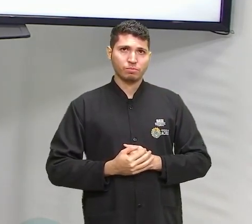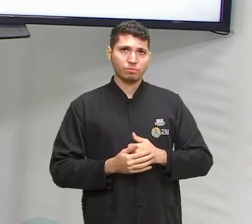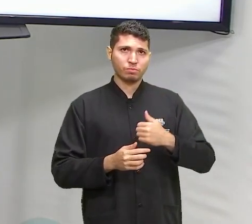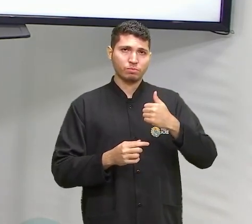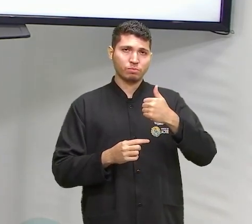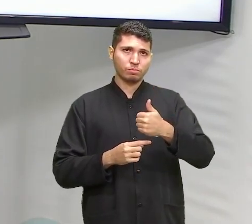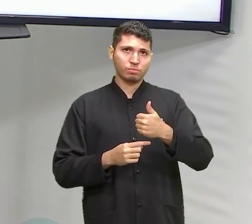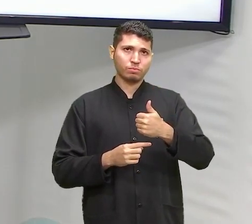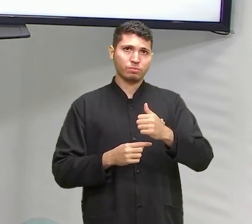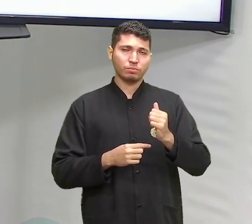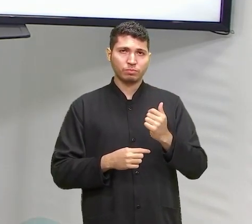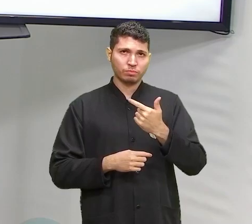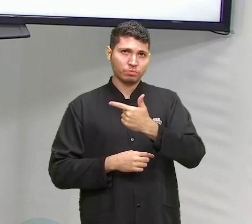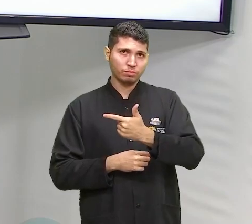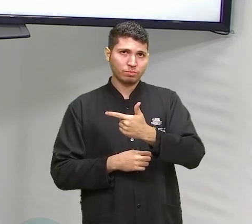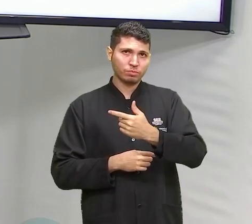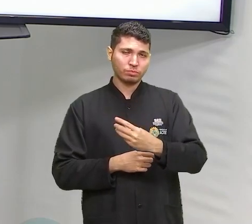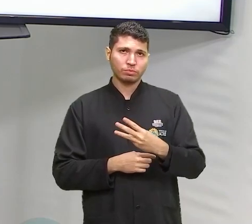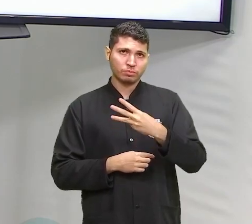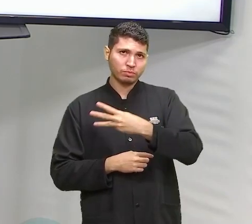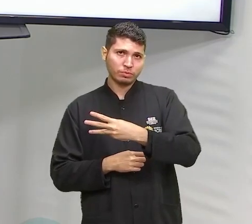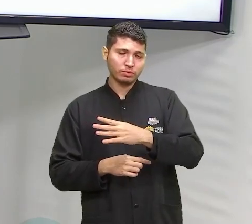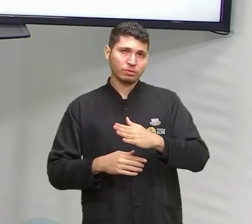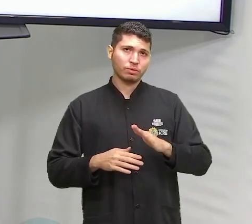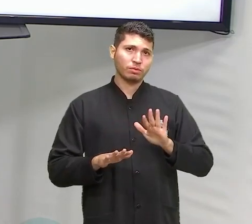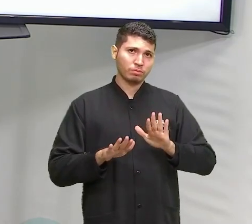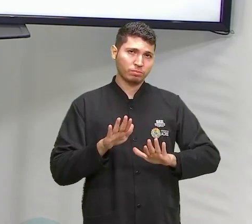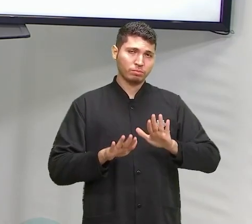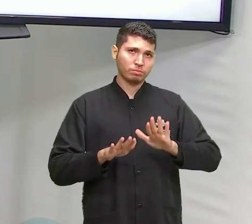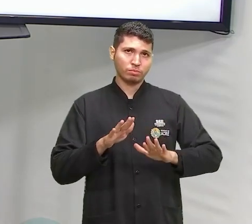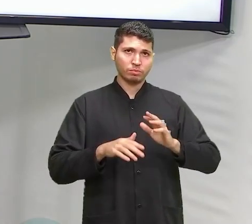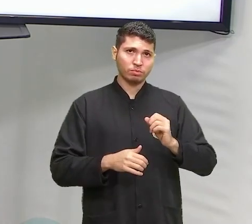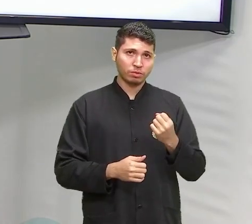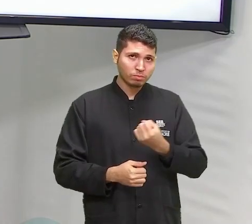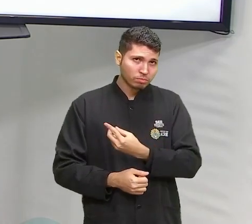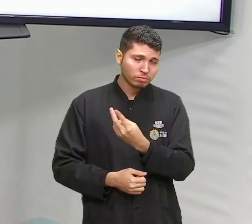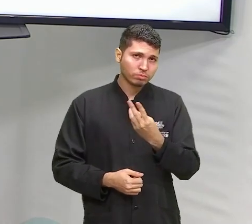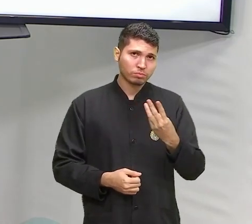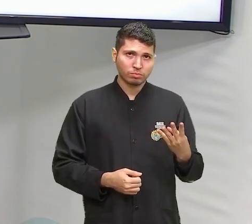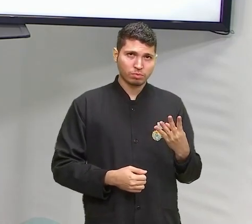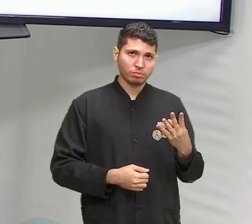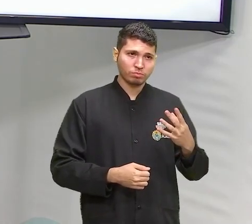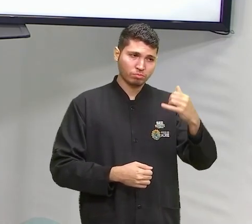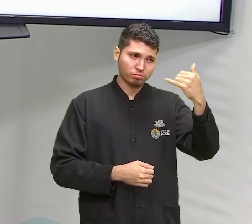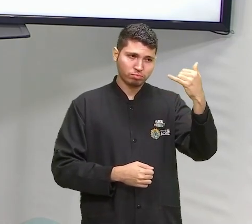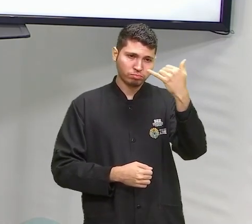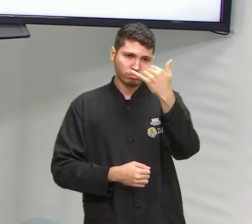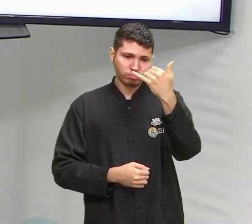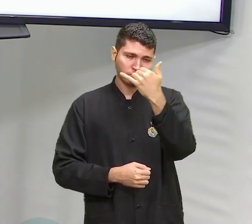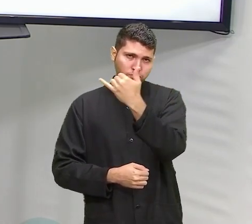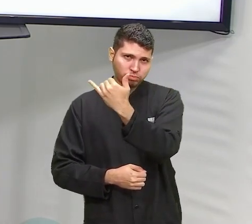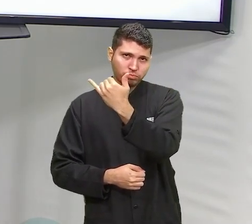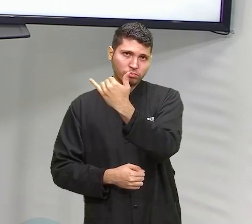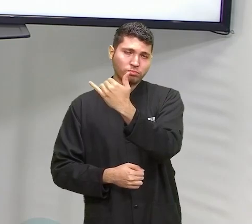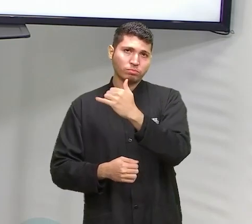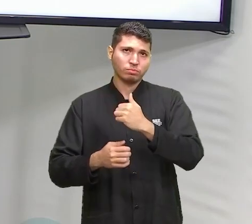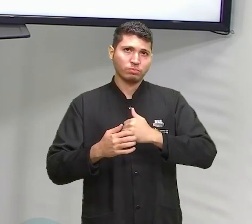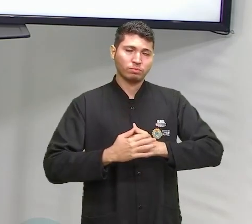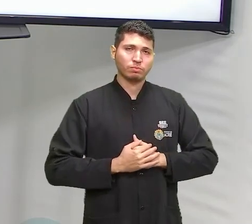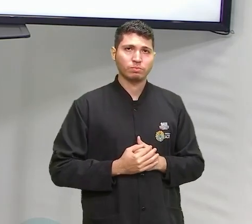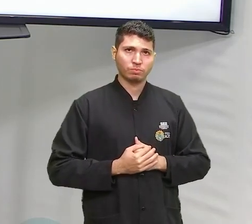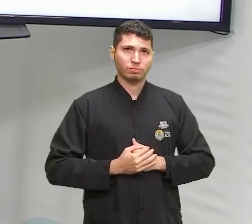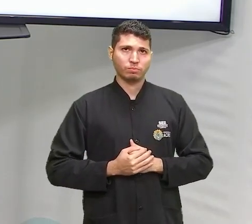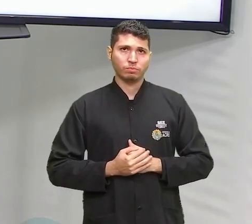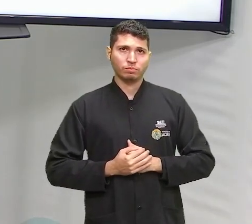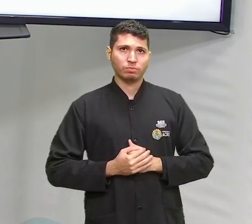sobre o valor da resistência 2, depende de quantos resistores tiverem na questão e como a questão pedir. Vou ensinar um macete para vocês,